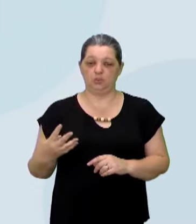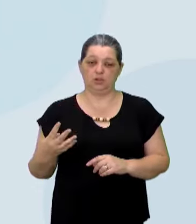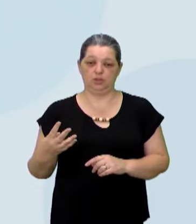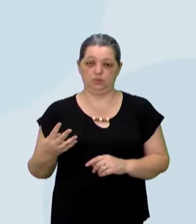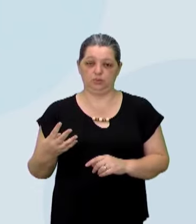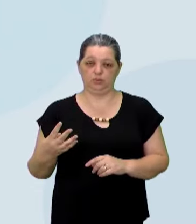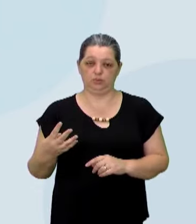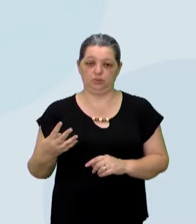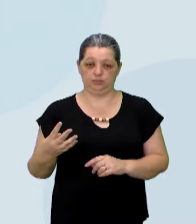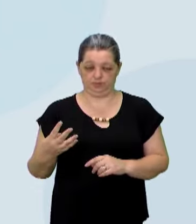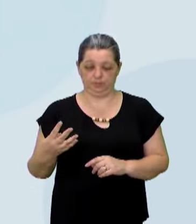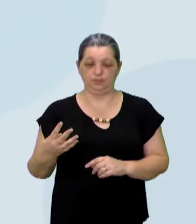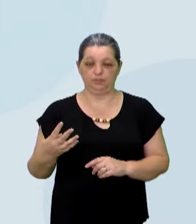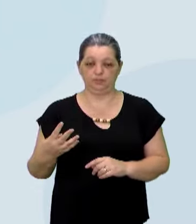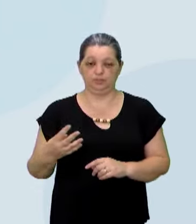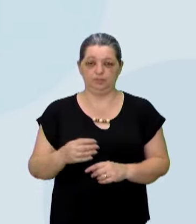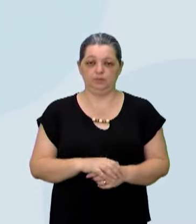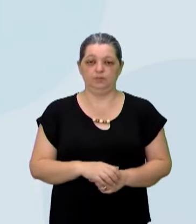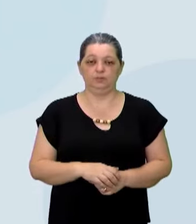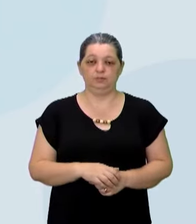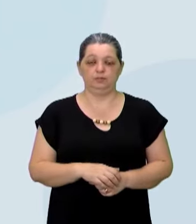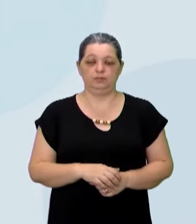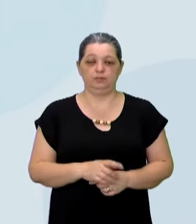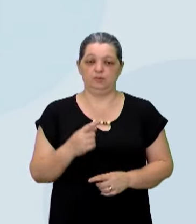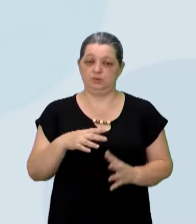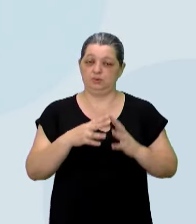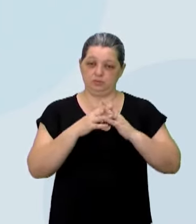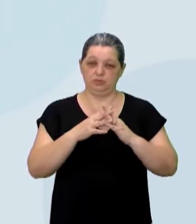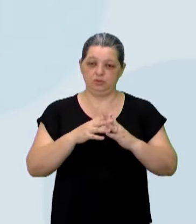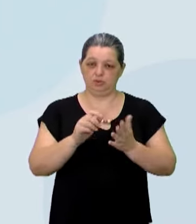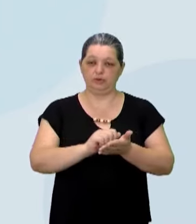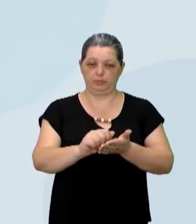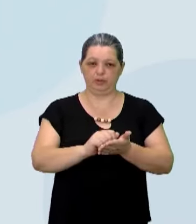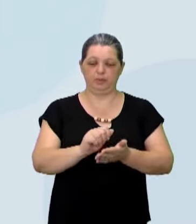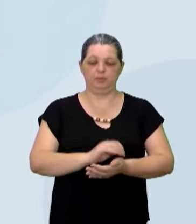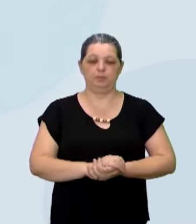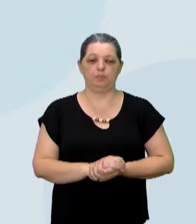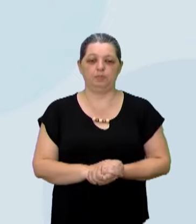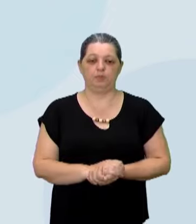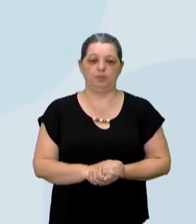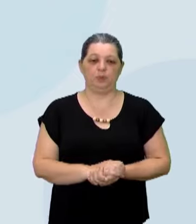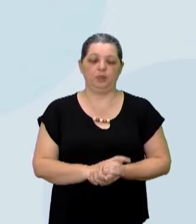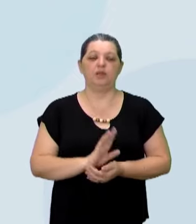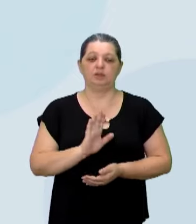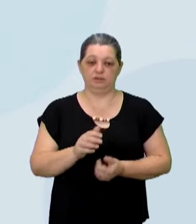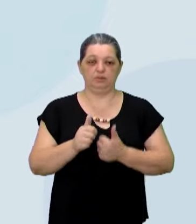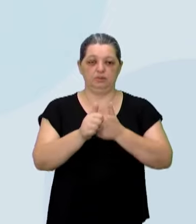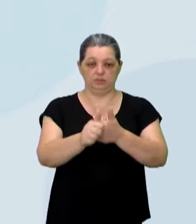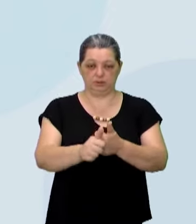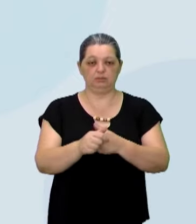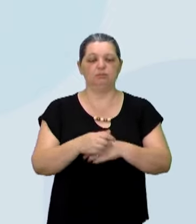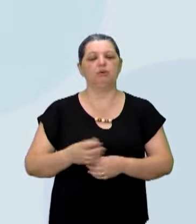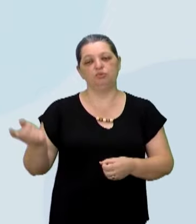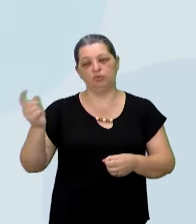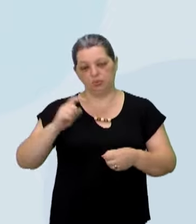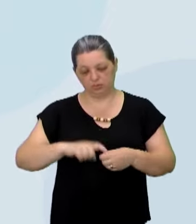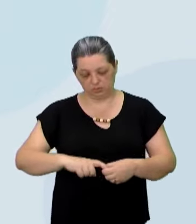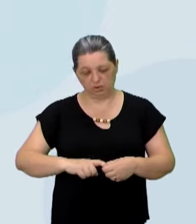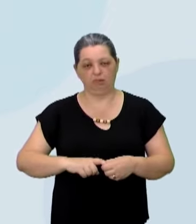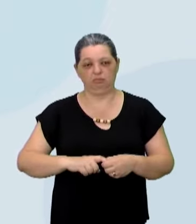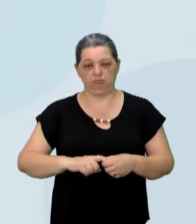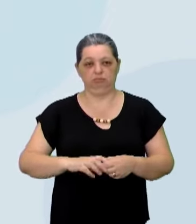3,54. Eu vou já apagar aqui, ó, para vocês não se confundirem, tá? Que de qualquer forma aí vocês já acompanharam, podem voltar, né?